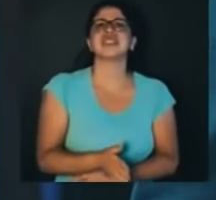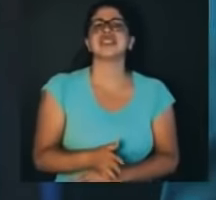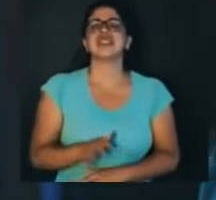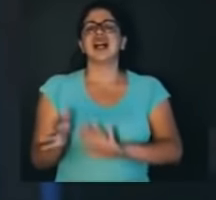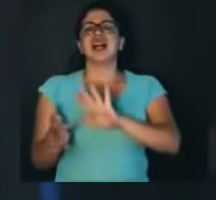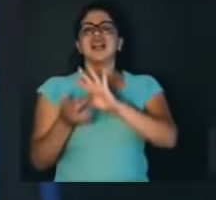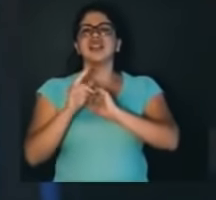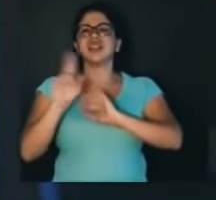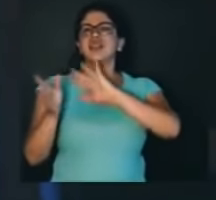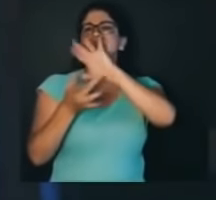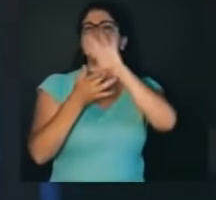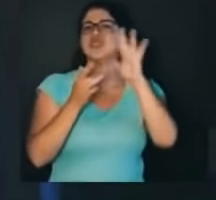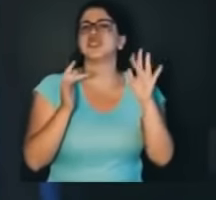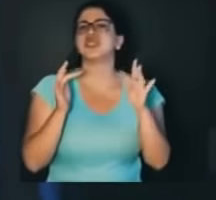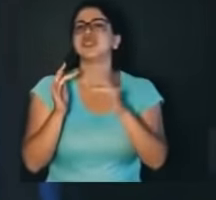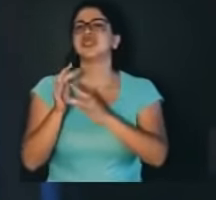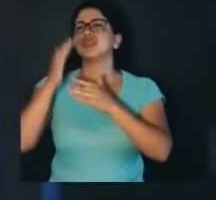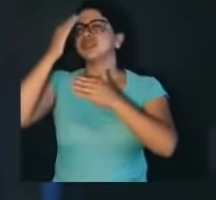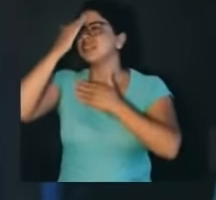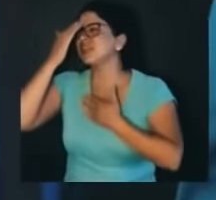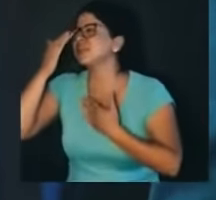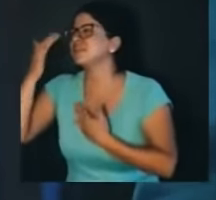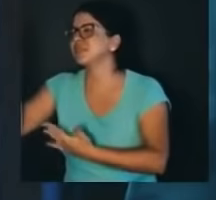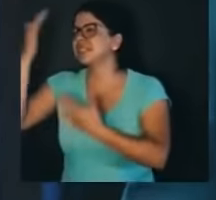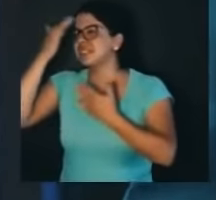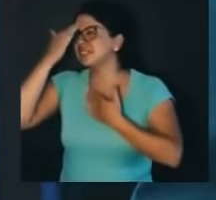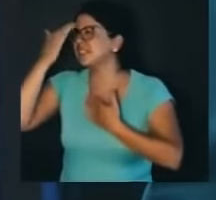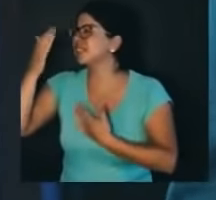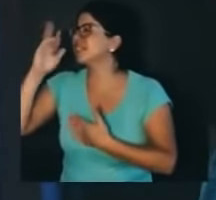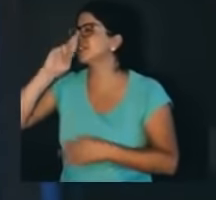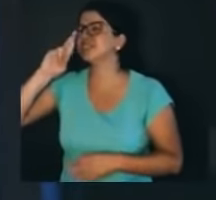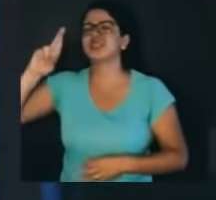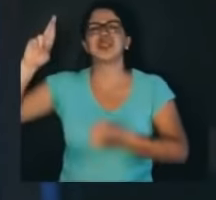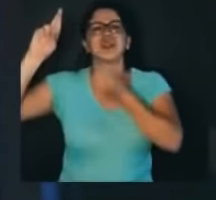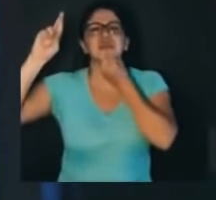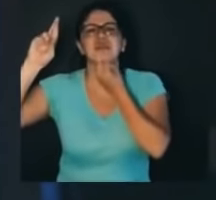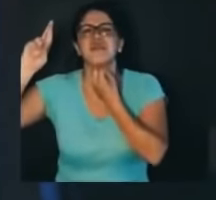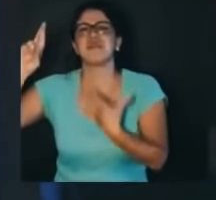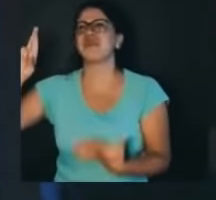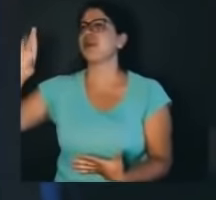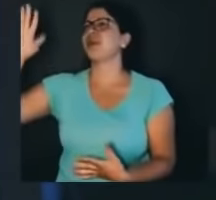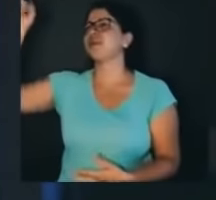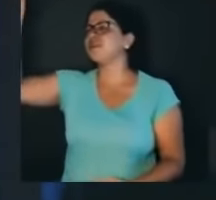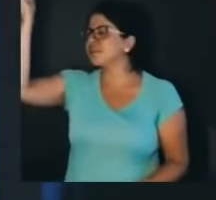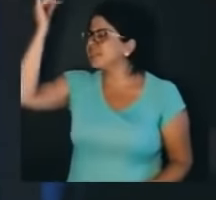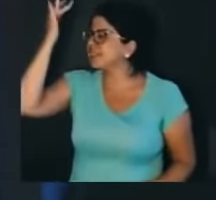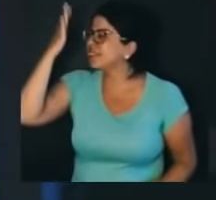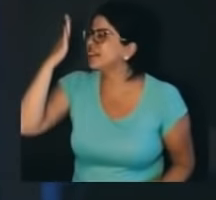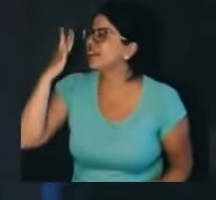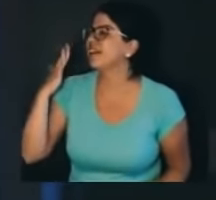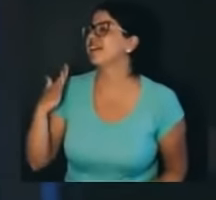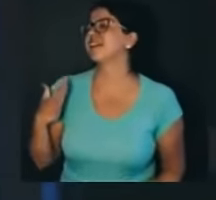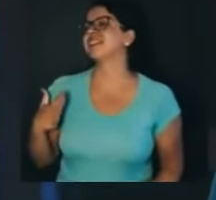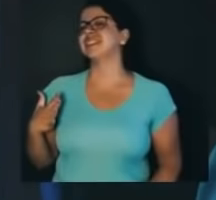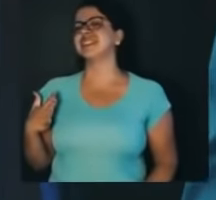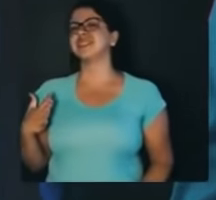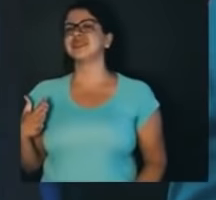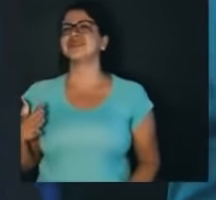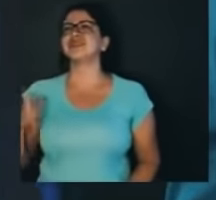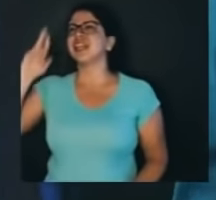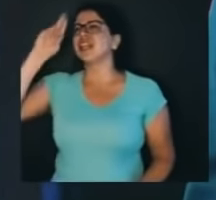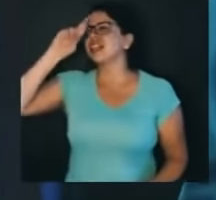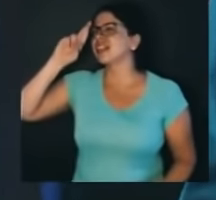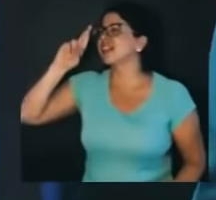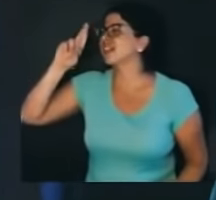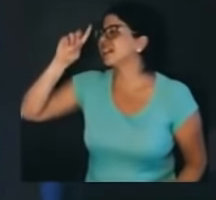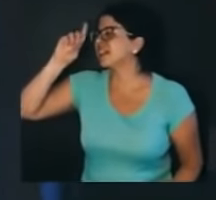Jesus, eu dou graças a ti por tua bondade, por tua graça e por tua misericórdia, Senhor. Oh Deus, é a